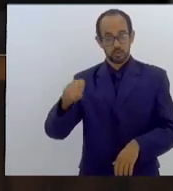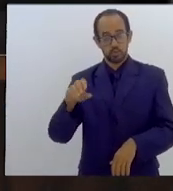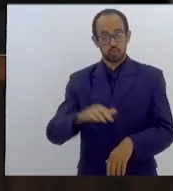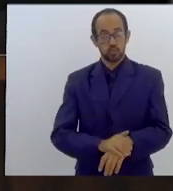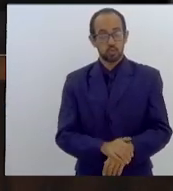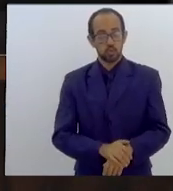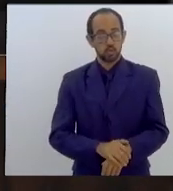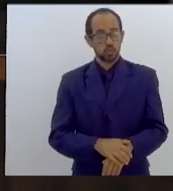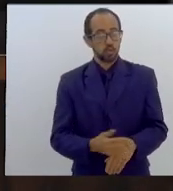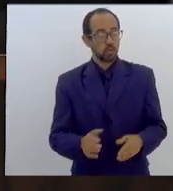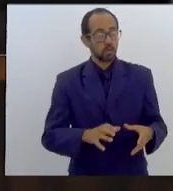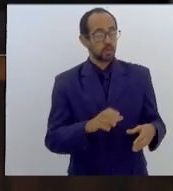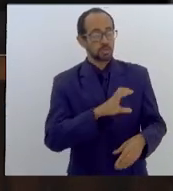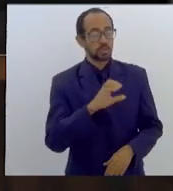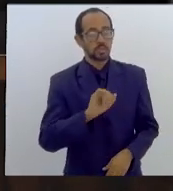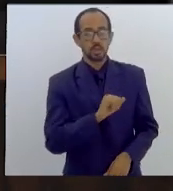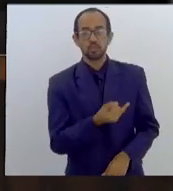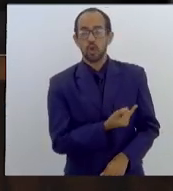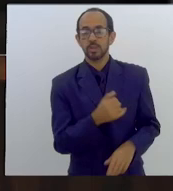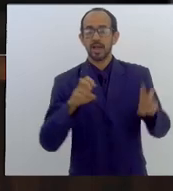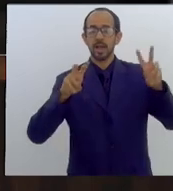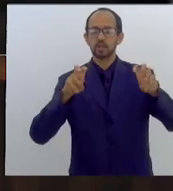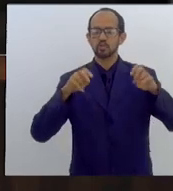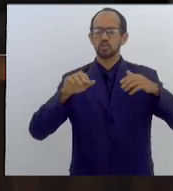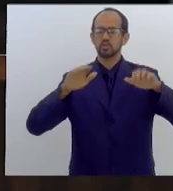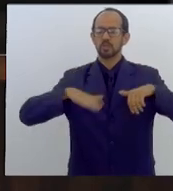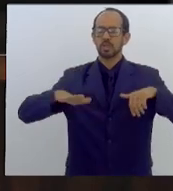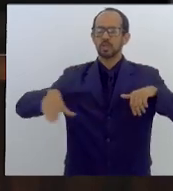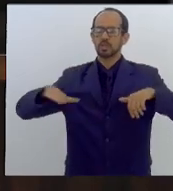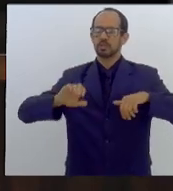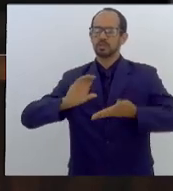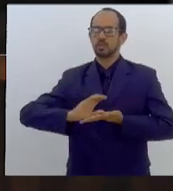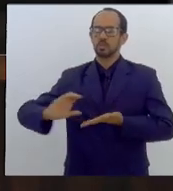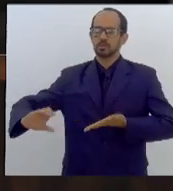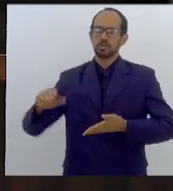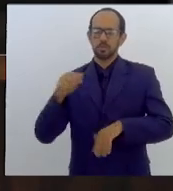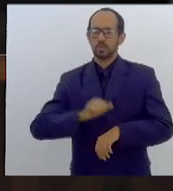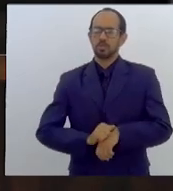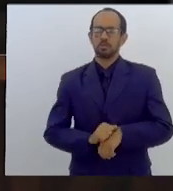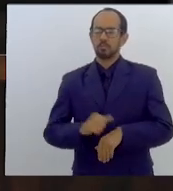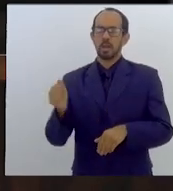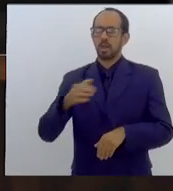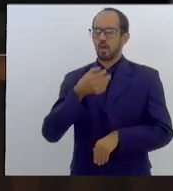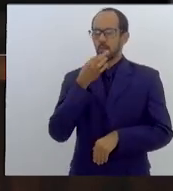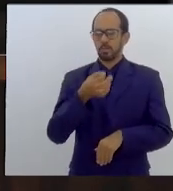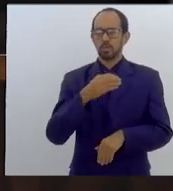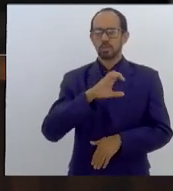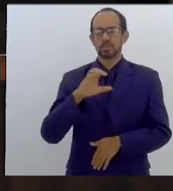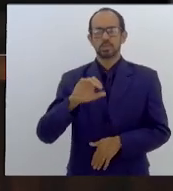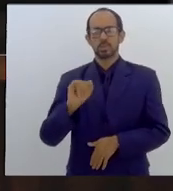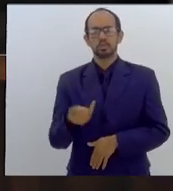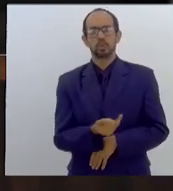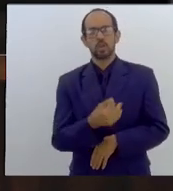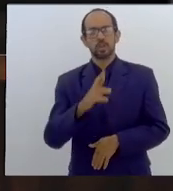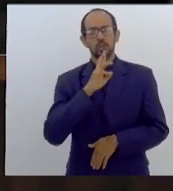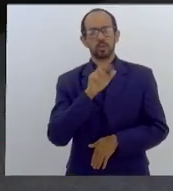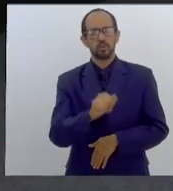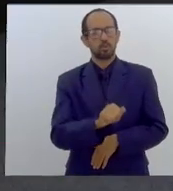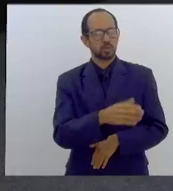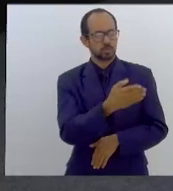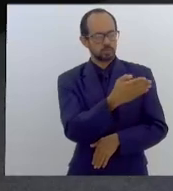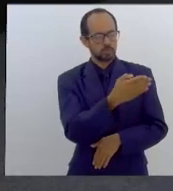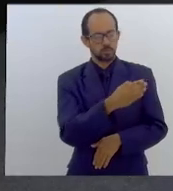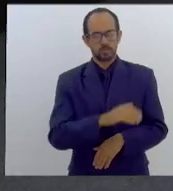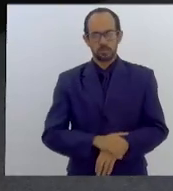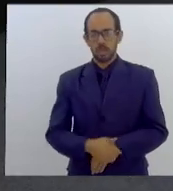comissões, Constituição de Justiça, Assunto da Criança, Saúde, Educação e Orçamento. Permitir parecer pela CCJ, deputado Rodrigo Amorim. Senhor